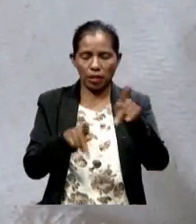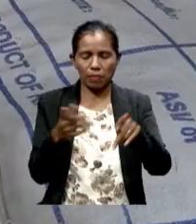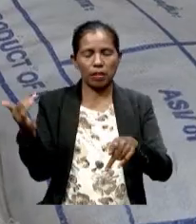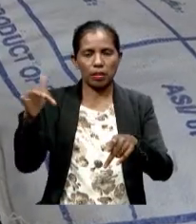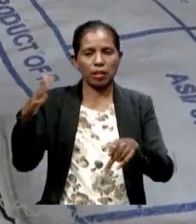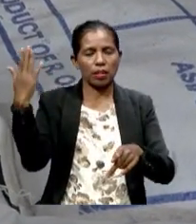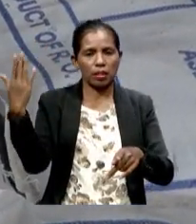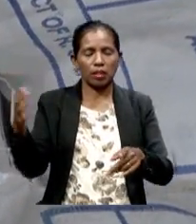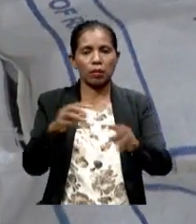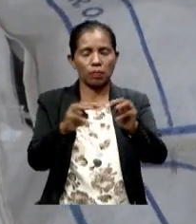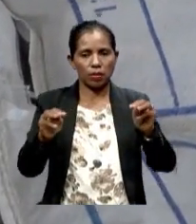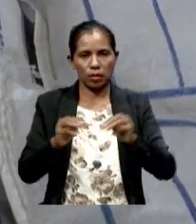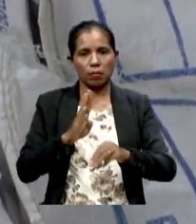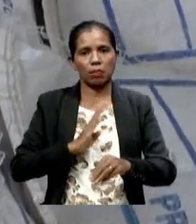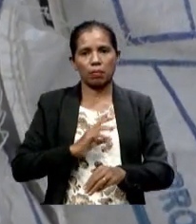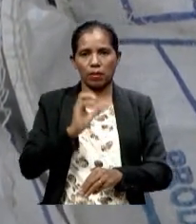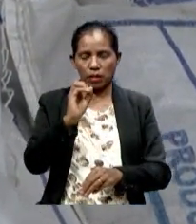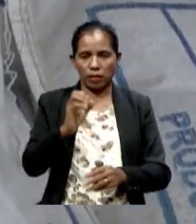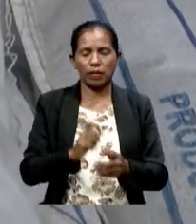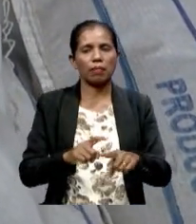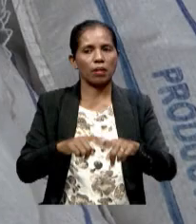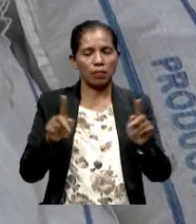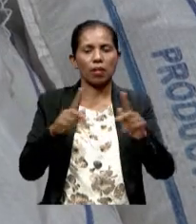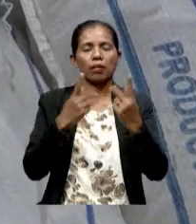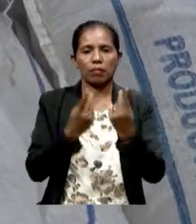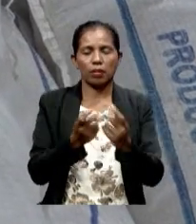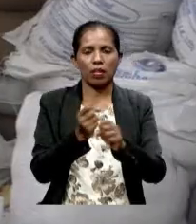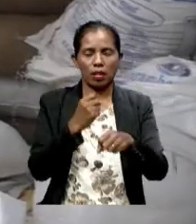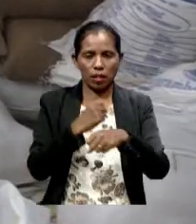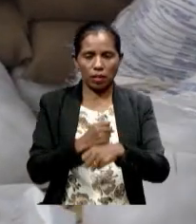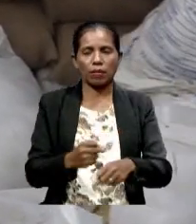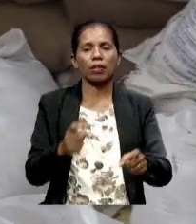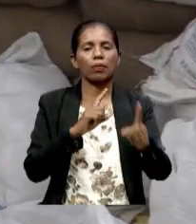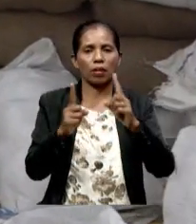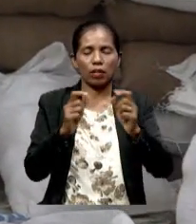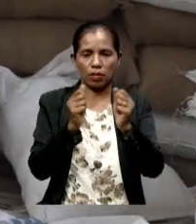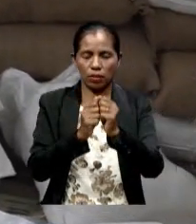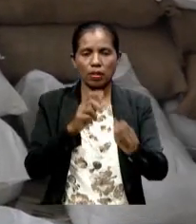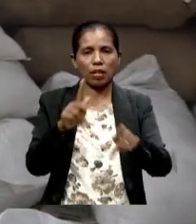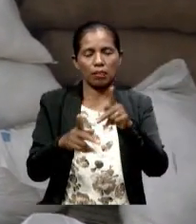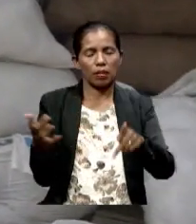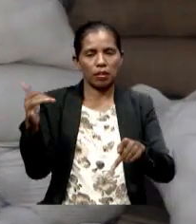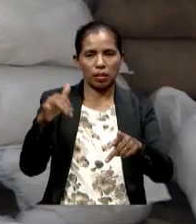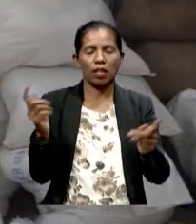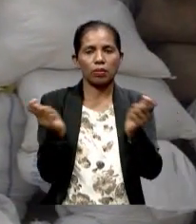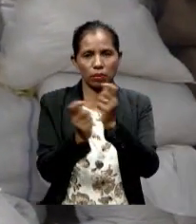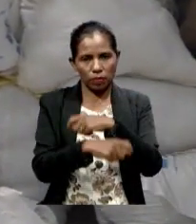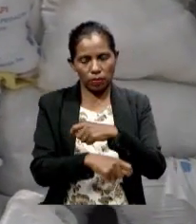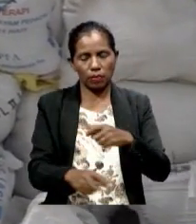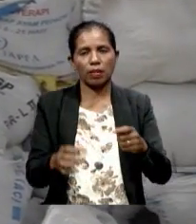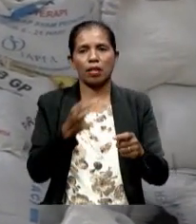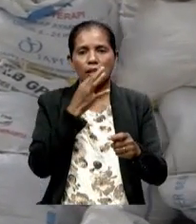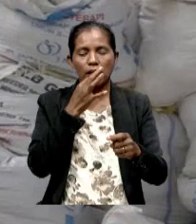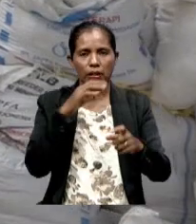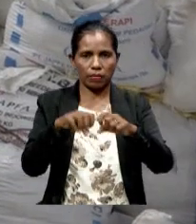suco Ritabu, município Bobonaro. Mas a companhia hal uma negociação com o beneficiário Sira a troca fale produto nebe